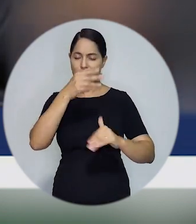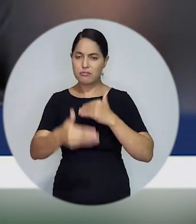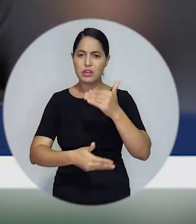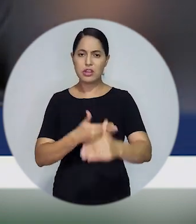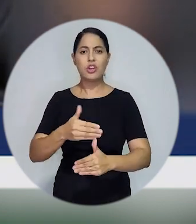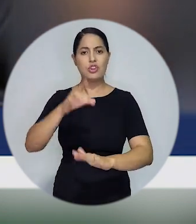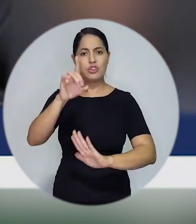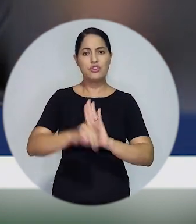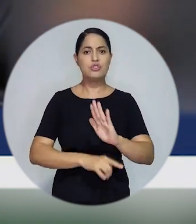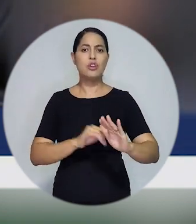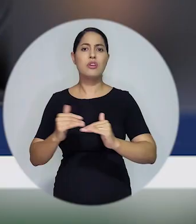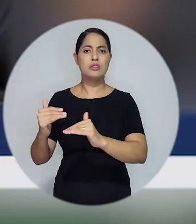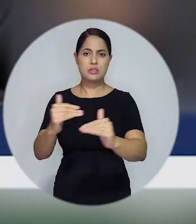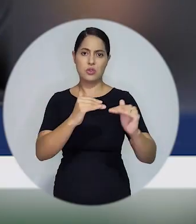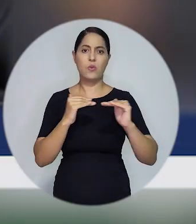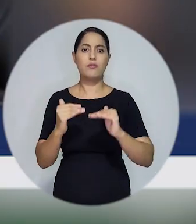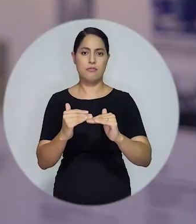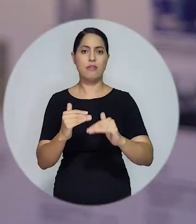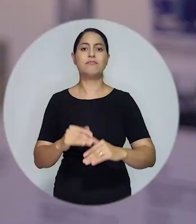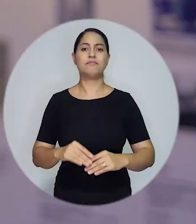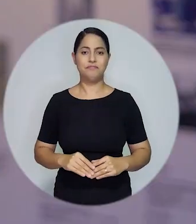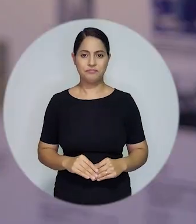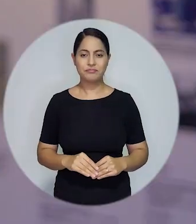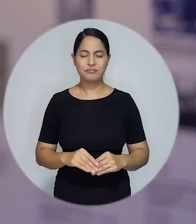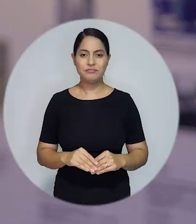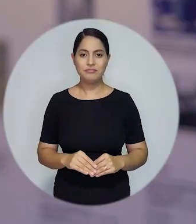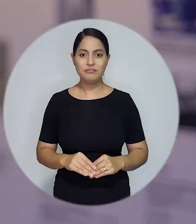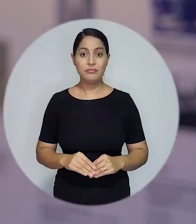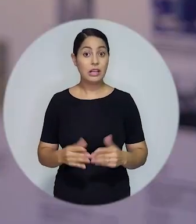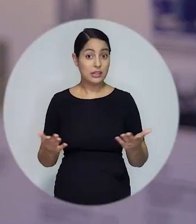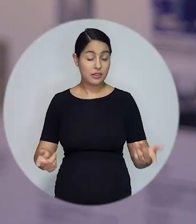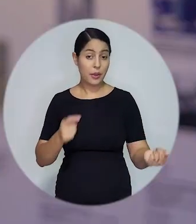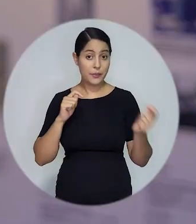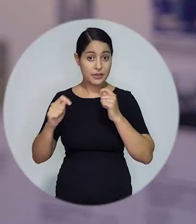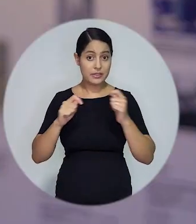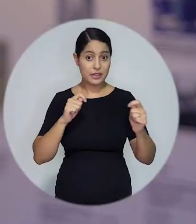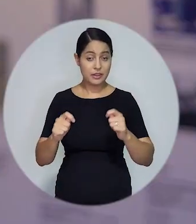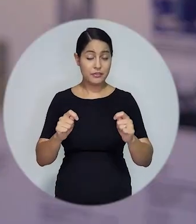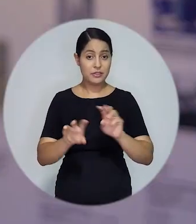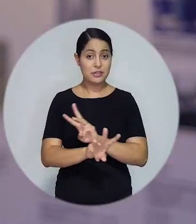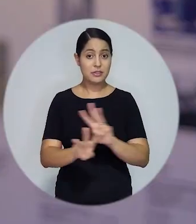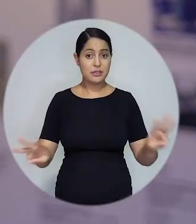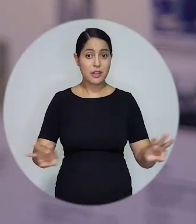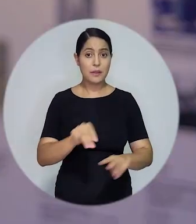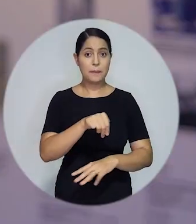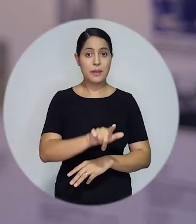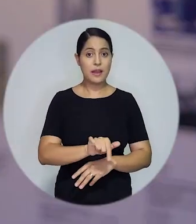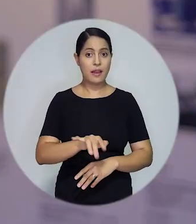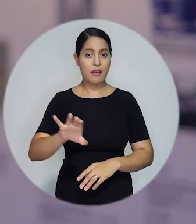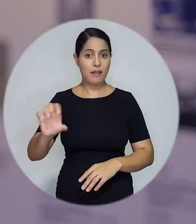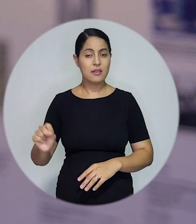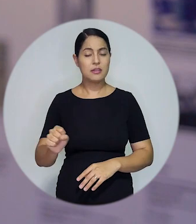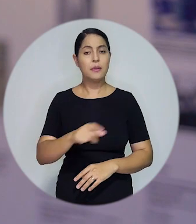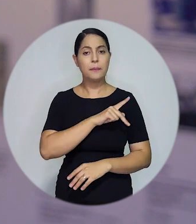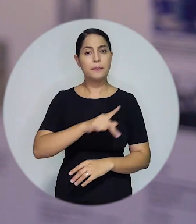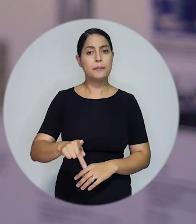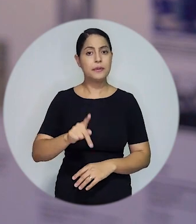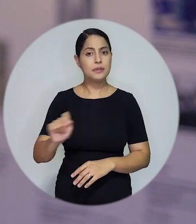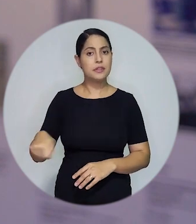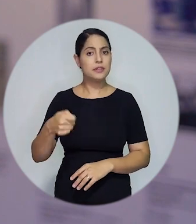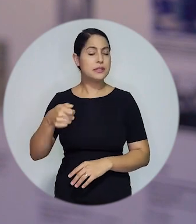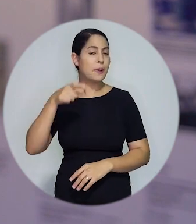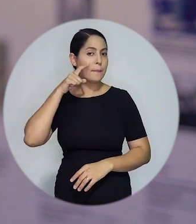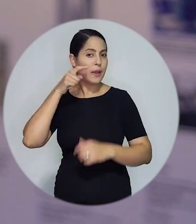os direitos iguais das mulheres. Em entrevista ao site Migalhas, o presidente da OAB Nacional, Beto Simonetti,